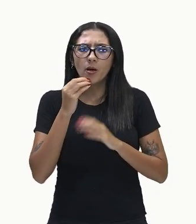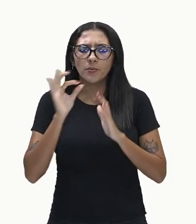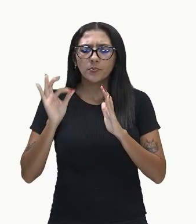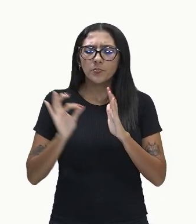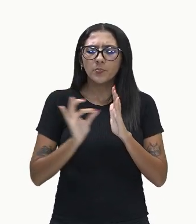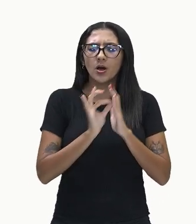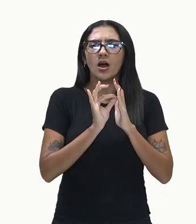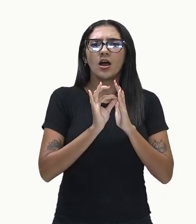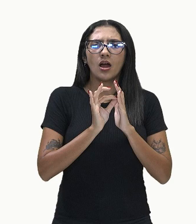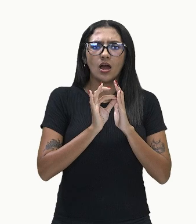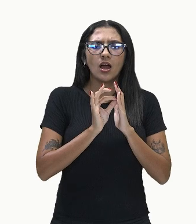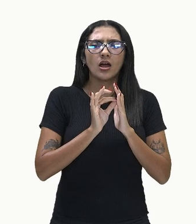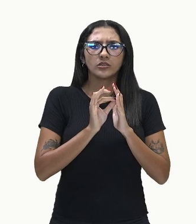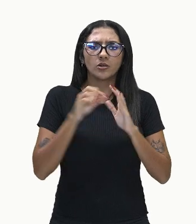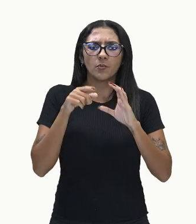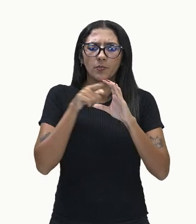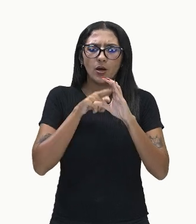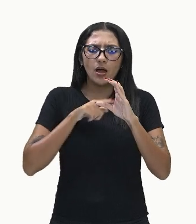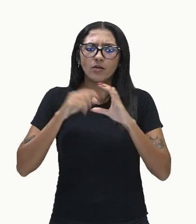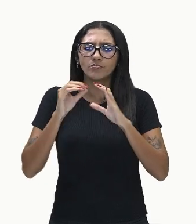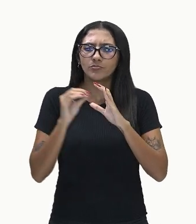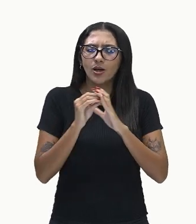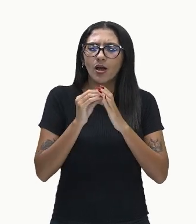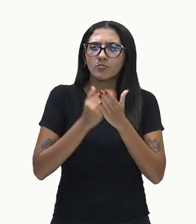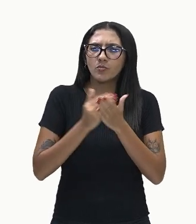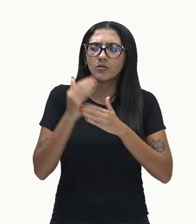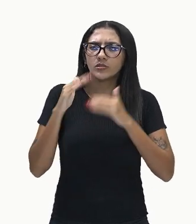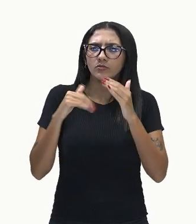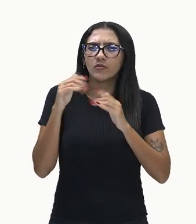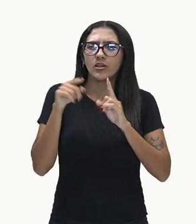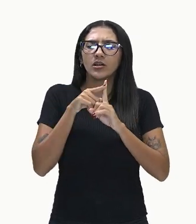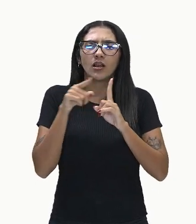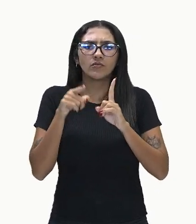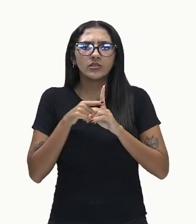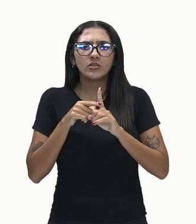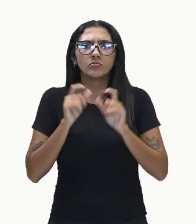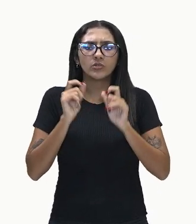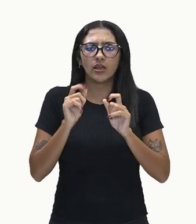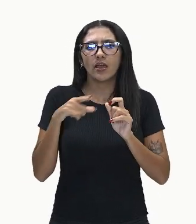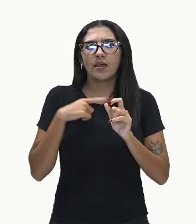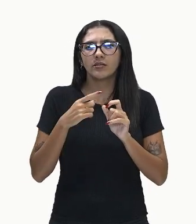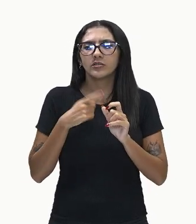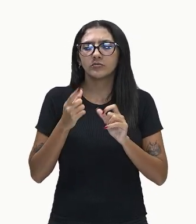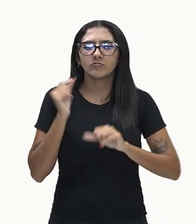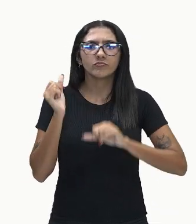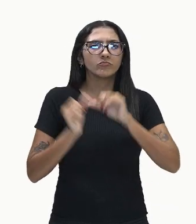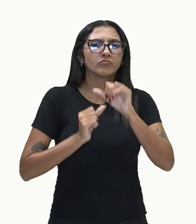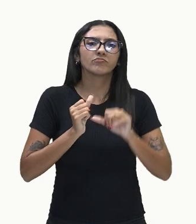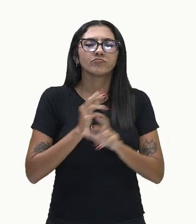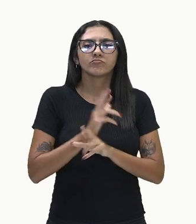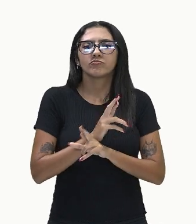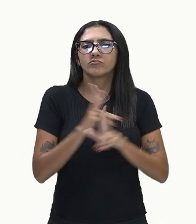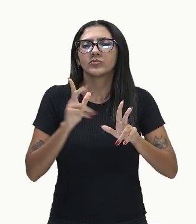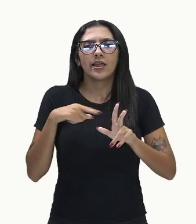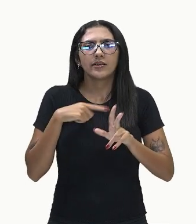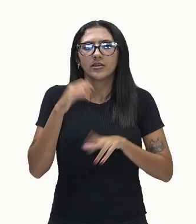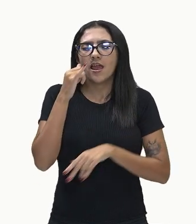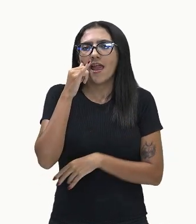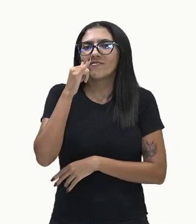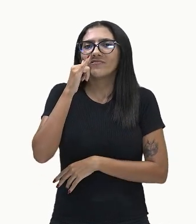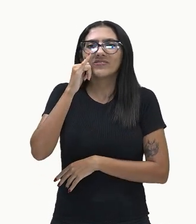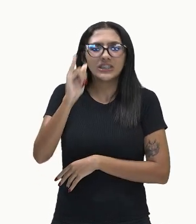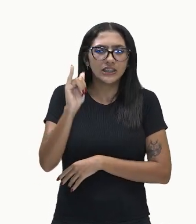a formação da placenta, a gravidez, ele vai fazer o sentido contrário. Ele vai impedir